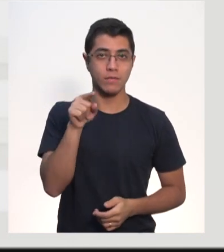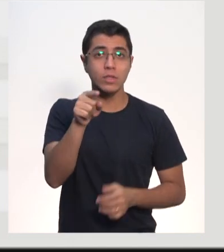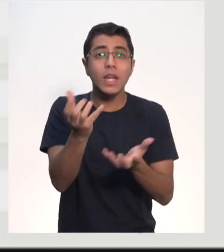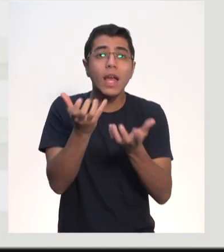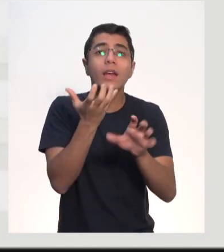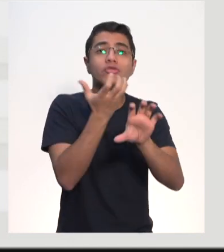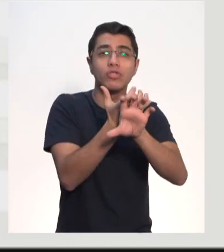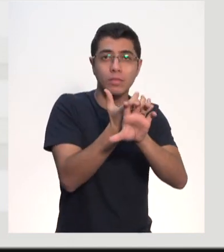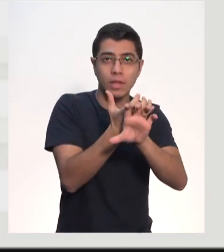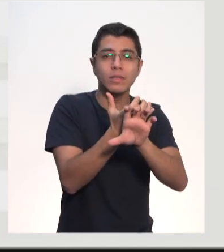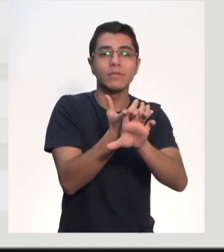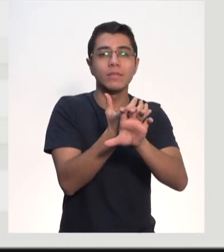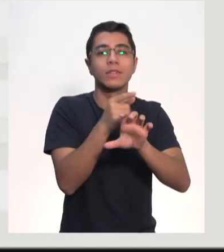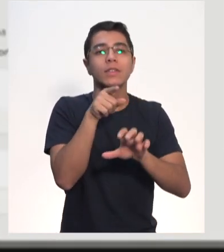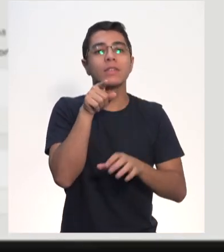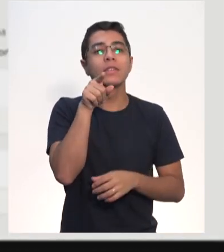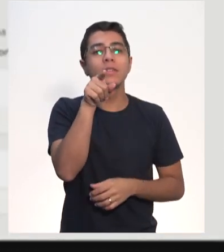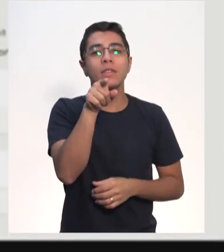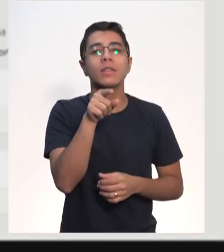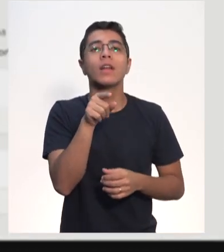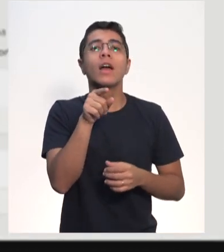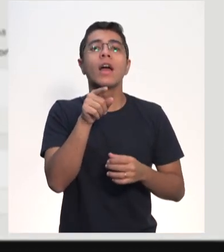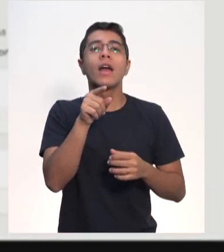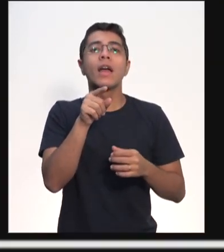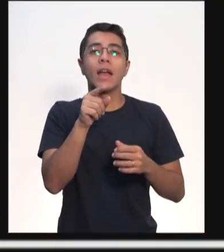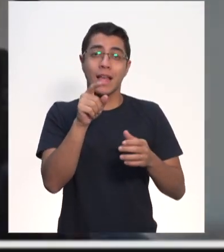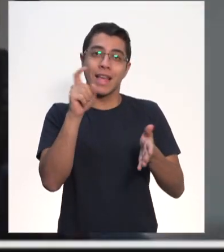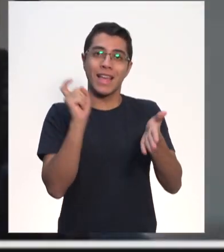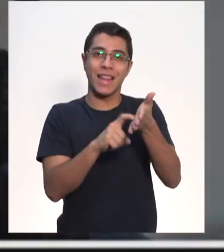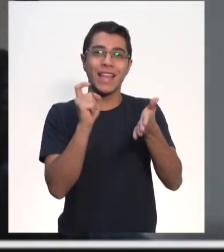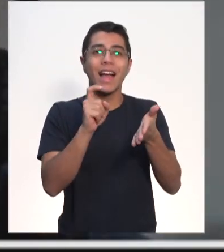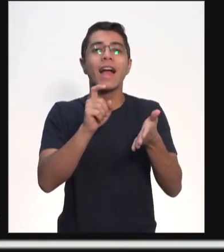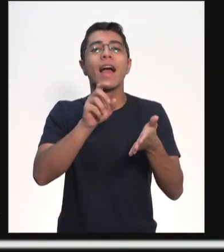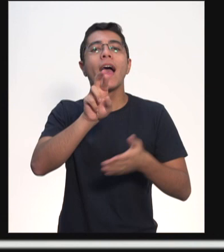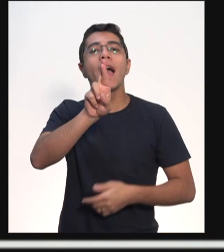e clique neste símbolo, Reunir Agora.